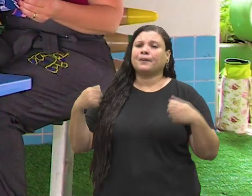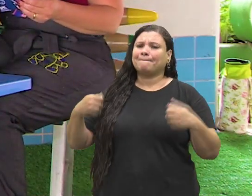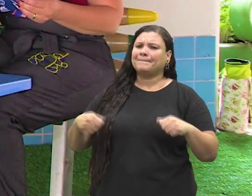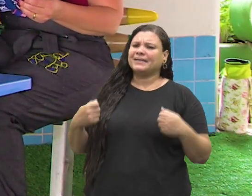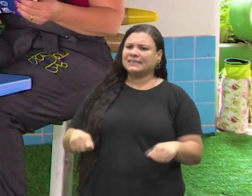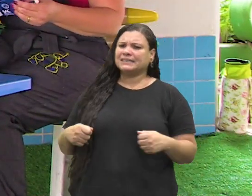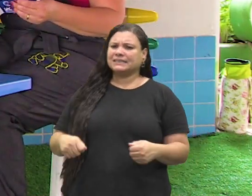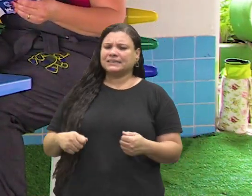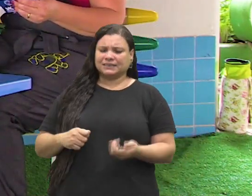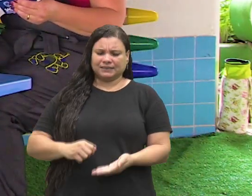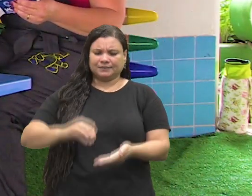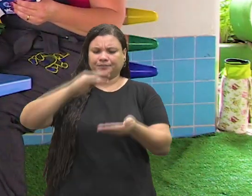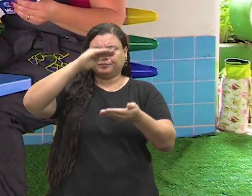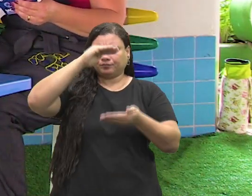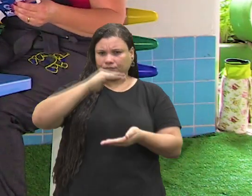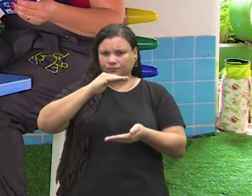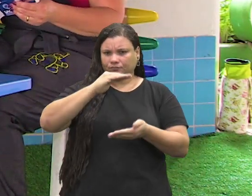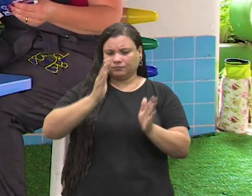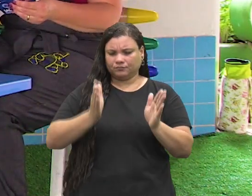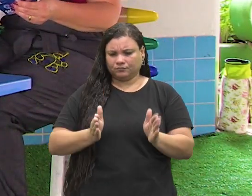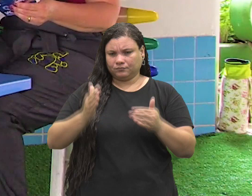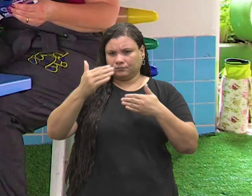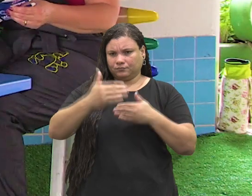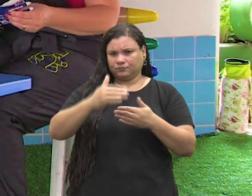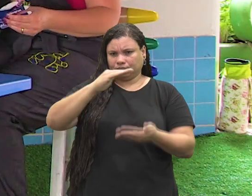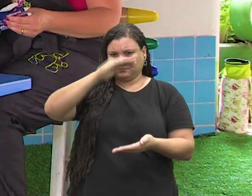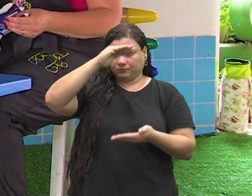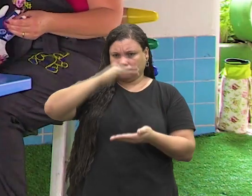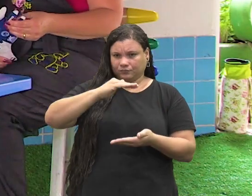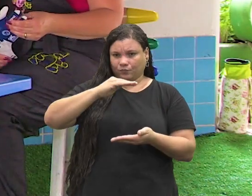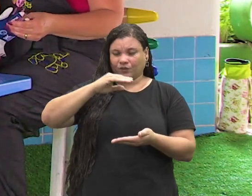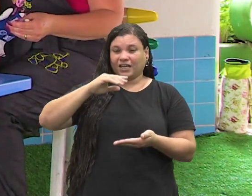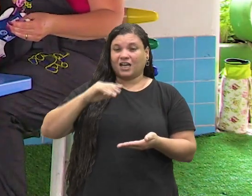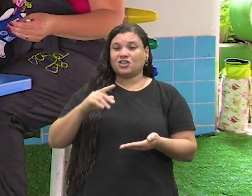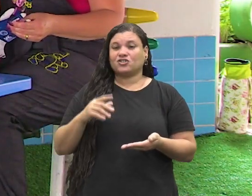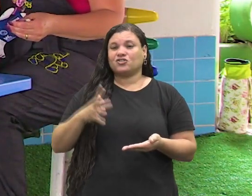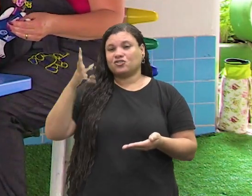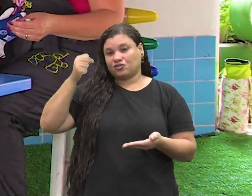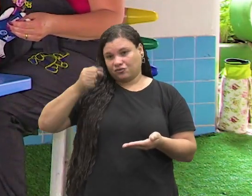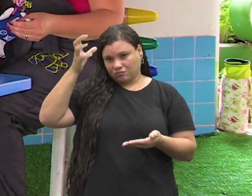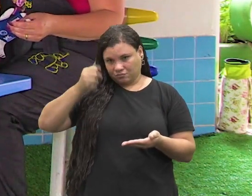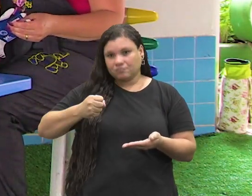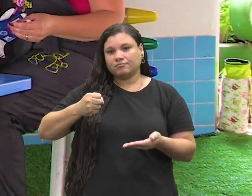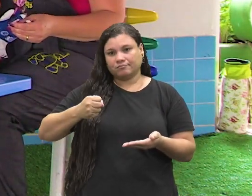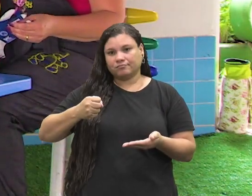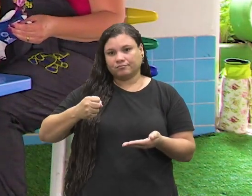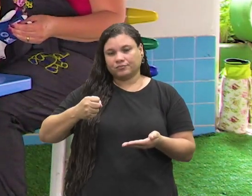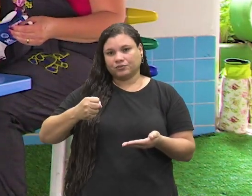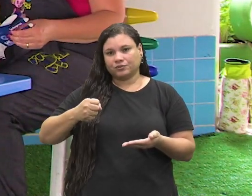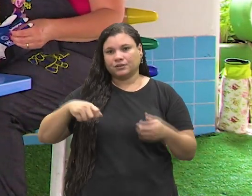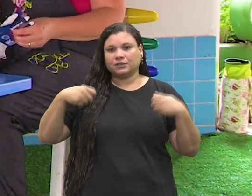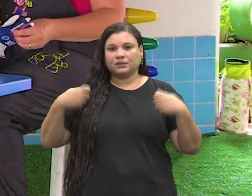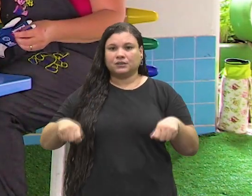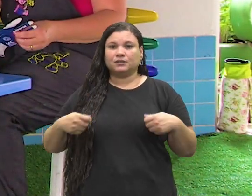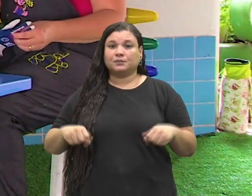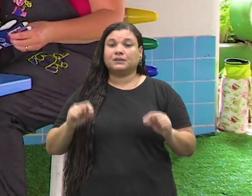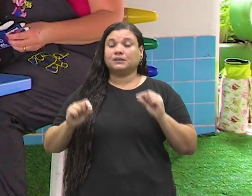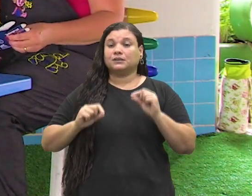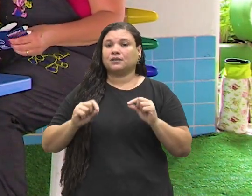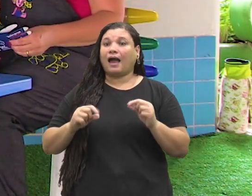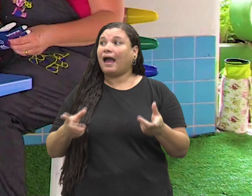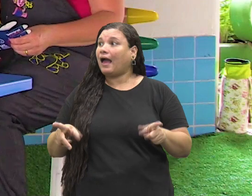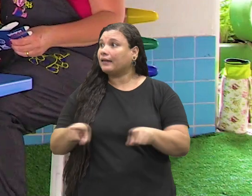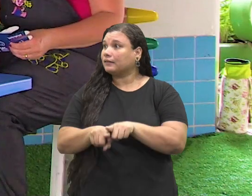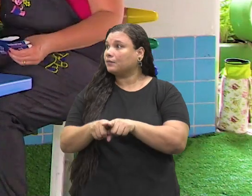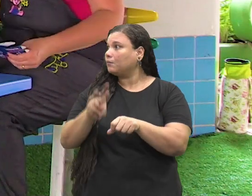vão, que a gente usa e vai pro lixo. Sei. E assim a gente vai... É, preservando o meio ambiente, sabia?